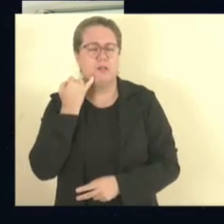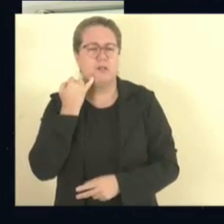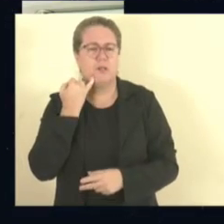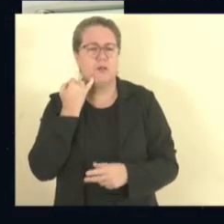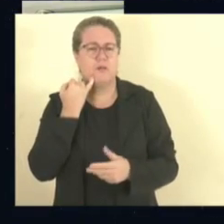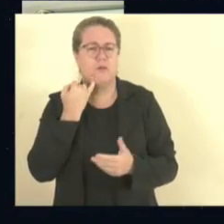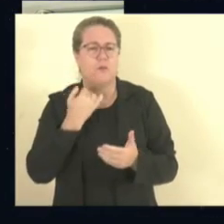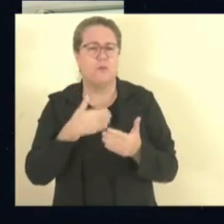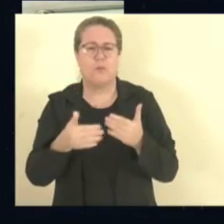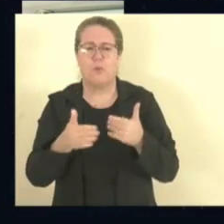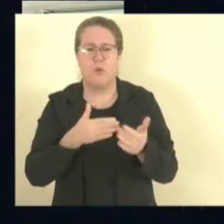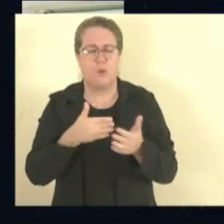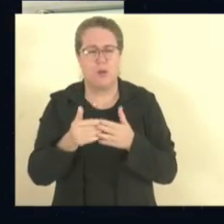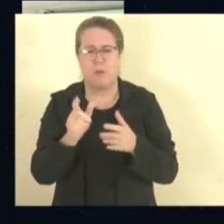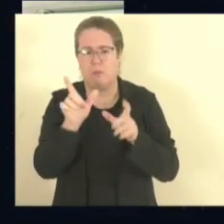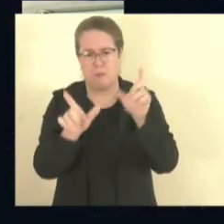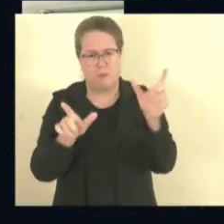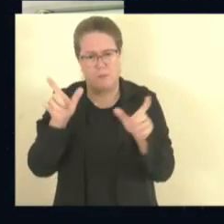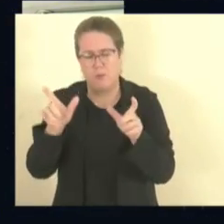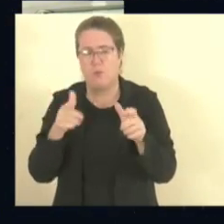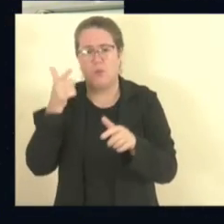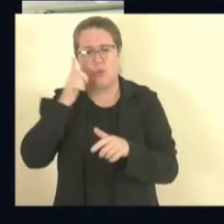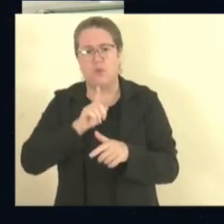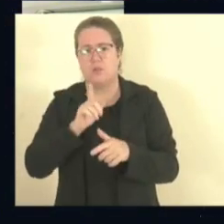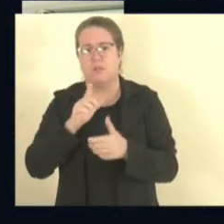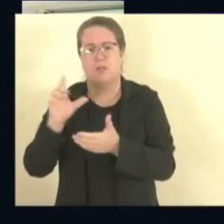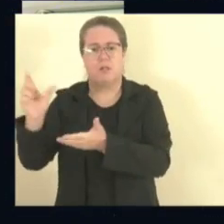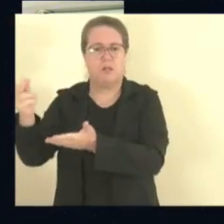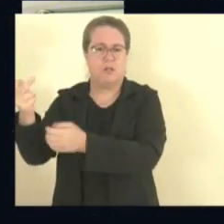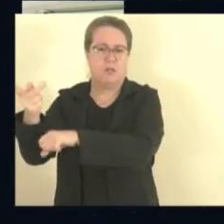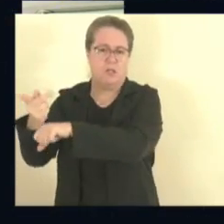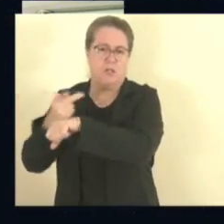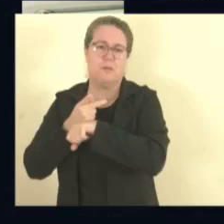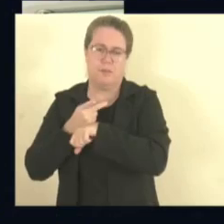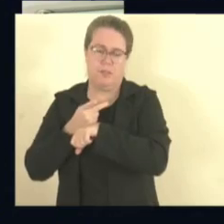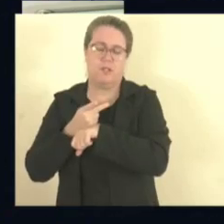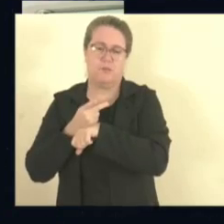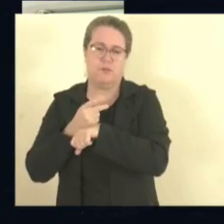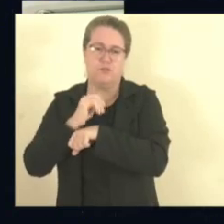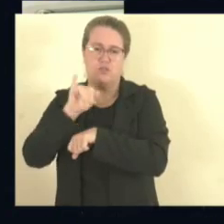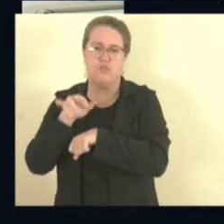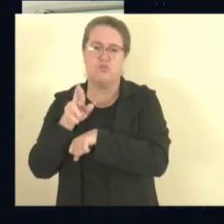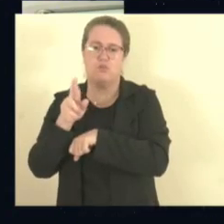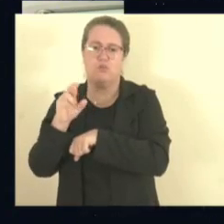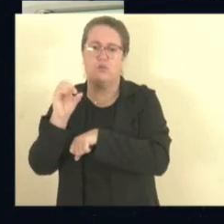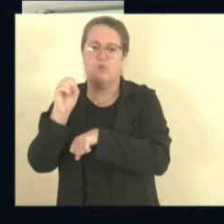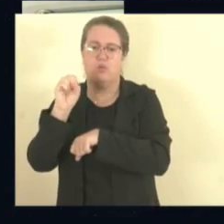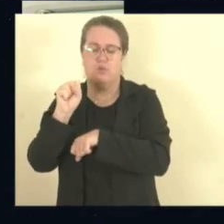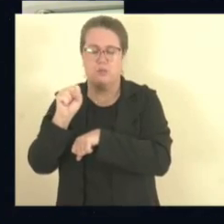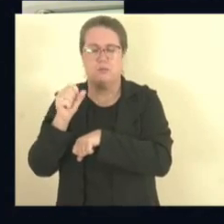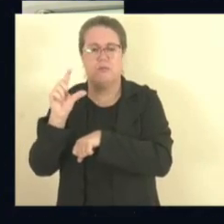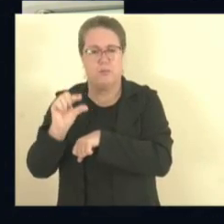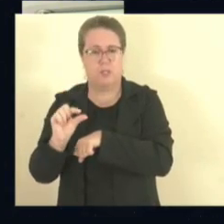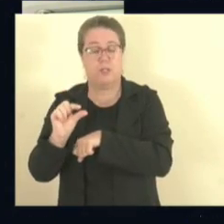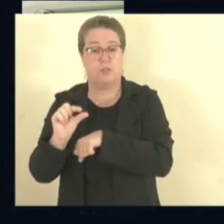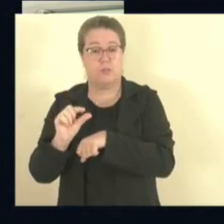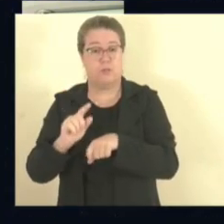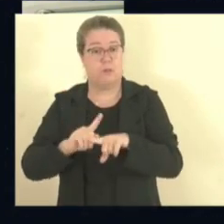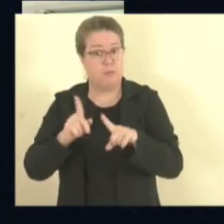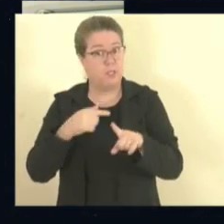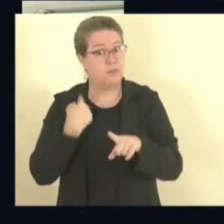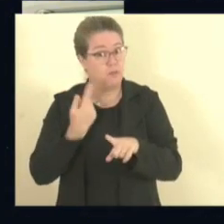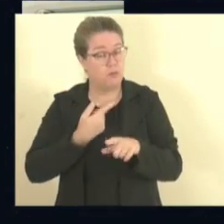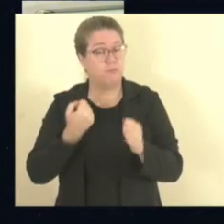um pega empréstimo a juros baixos. Mas para a gente, de fato, tomar um empréstimo pessoal, nós precisamos fazer uma